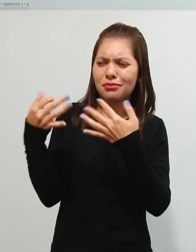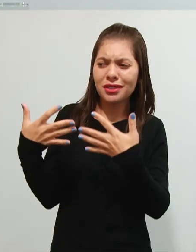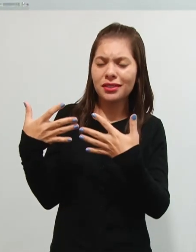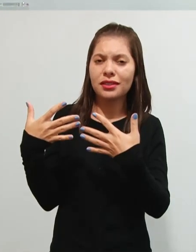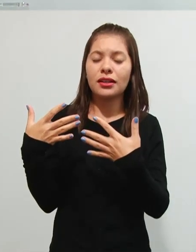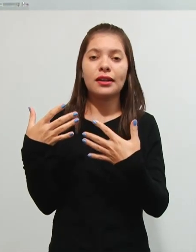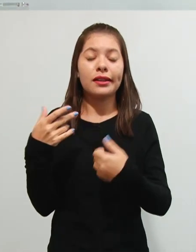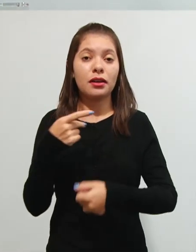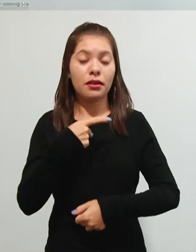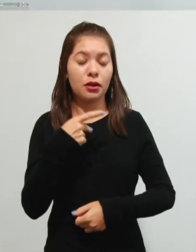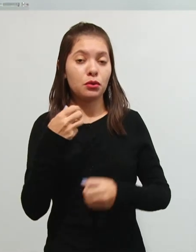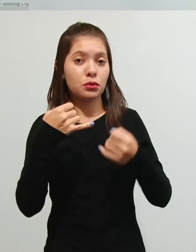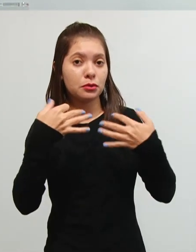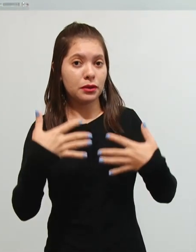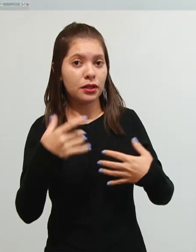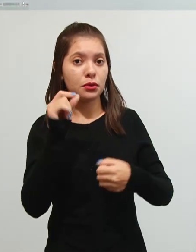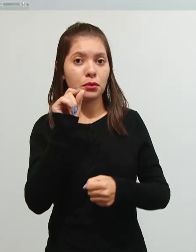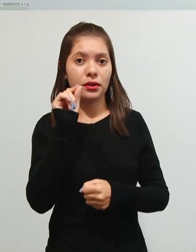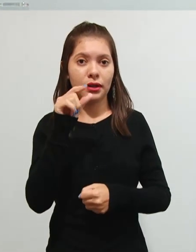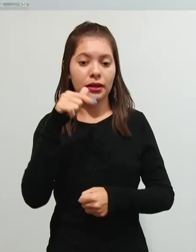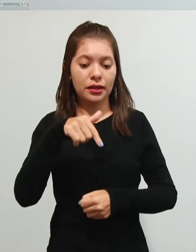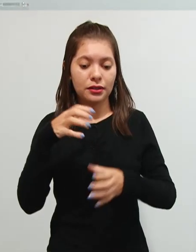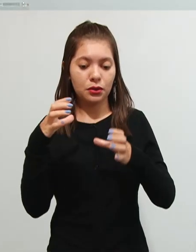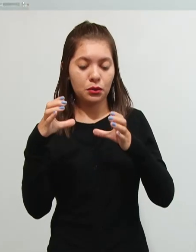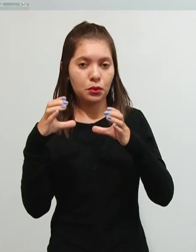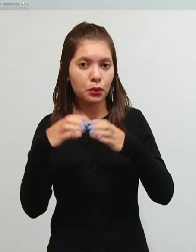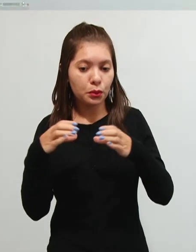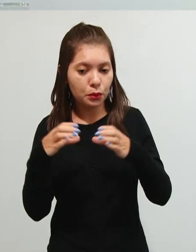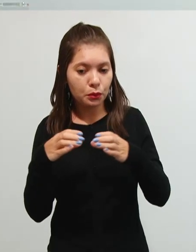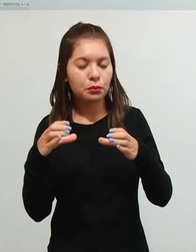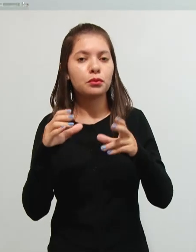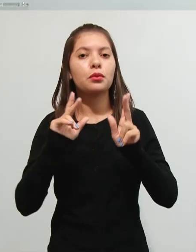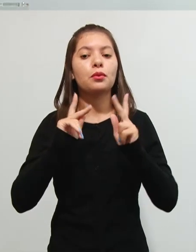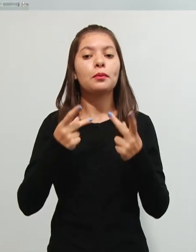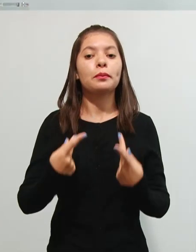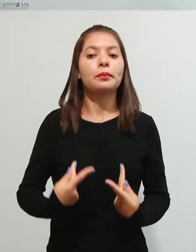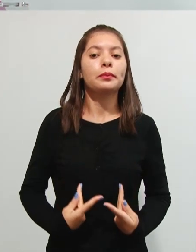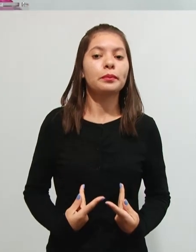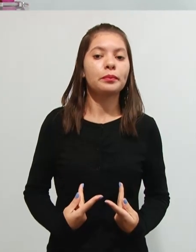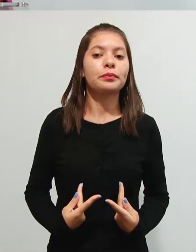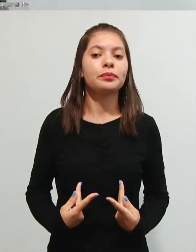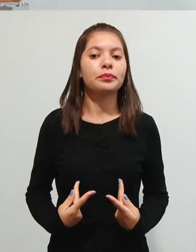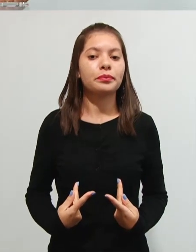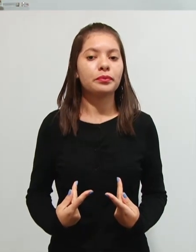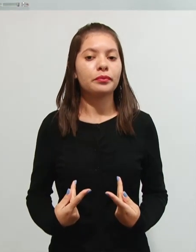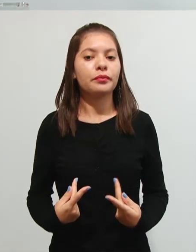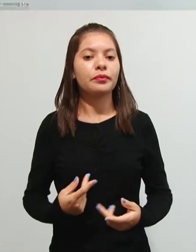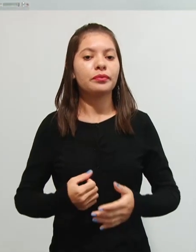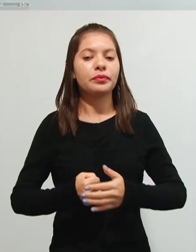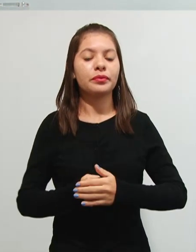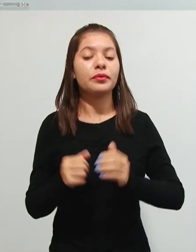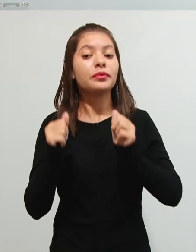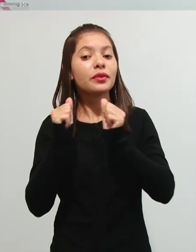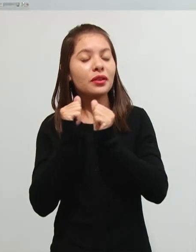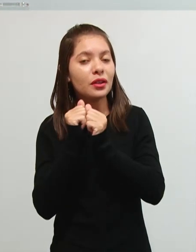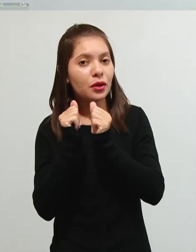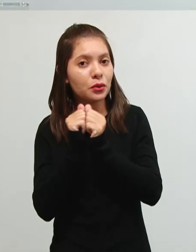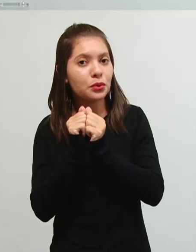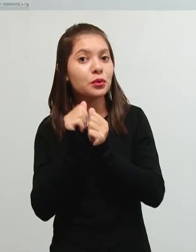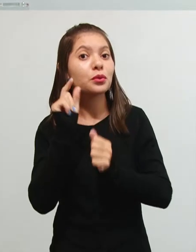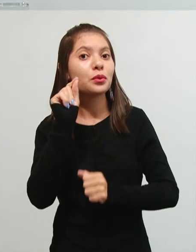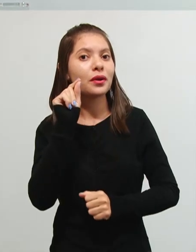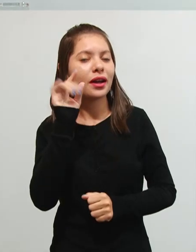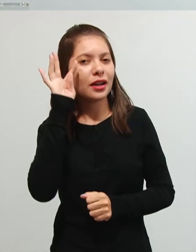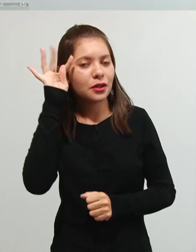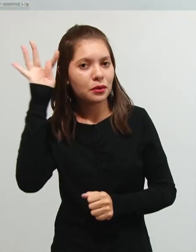O que eu estou falando é que este grupo de teorias, as humanistas, ela bebe na fonte, vamos dizer assim, das